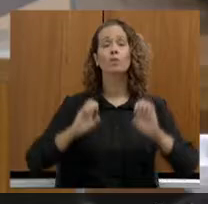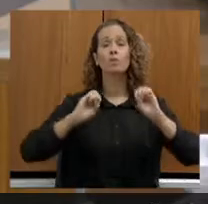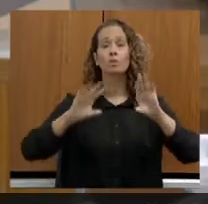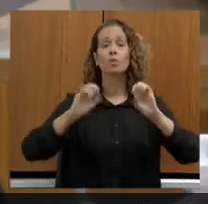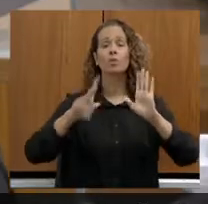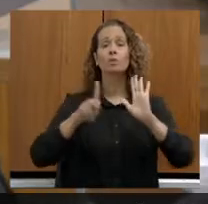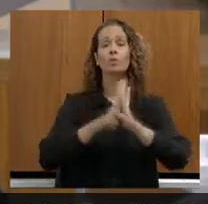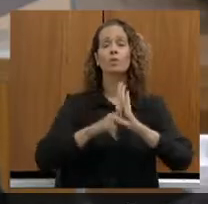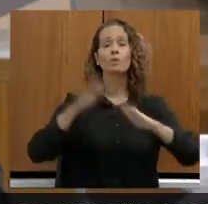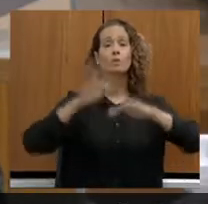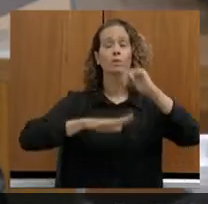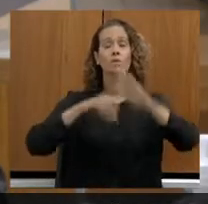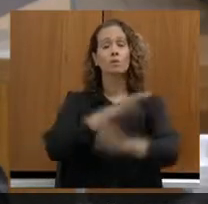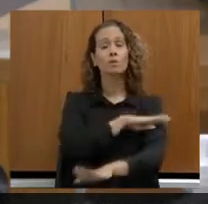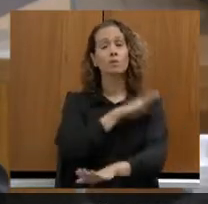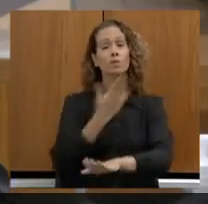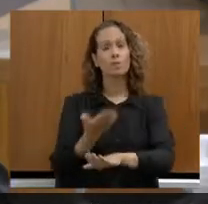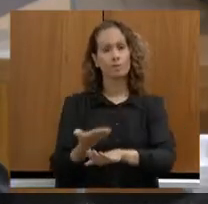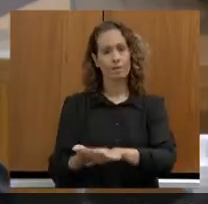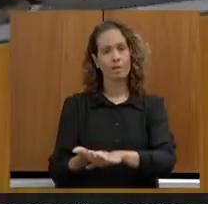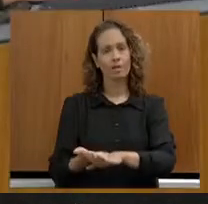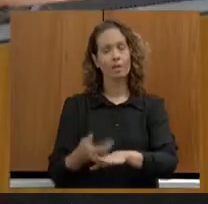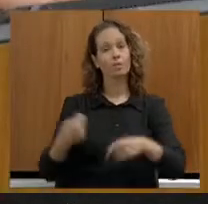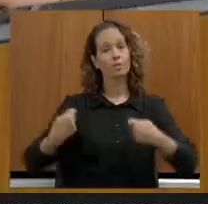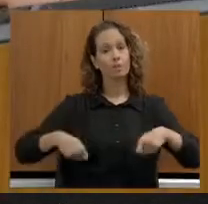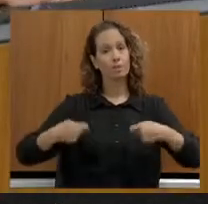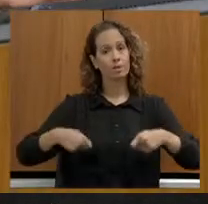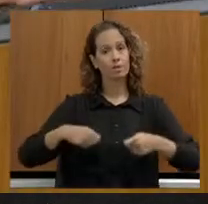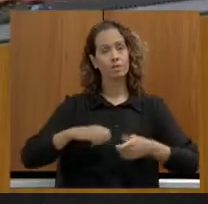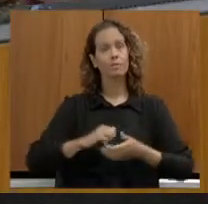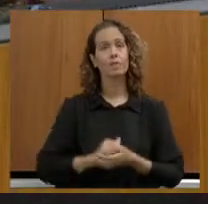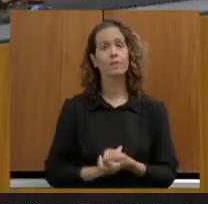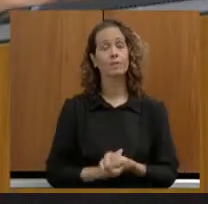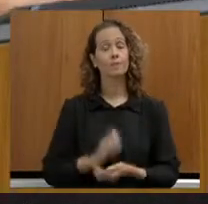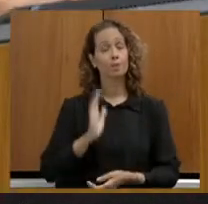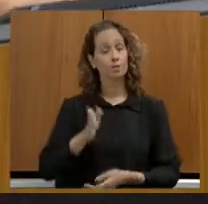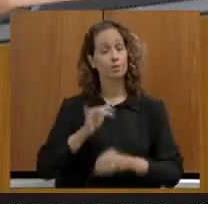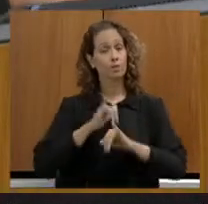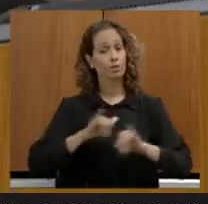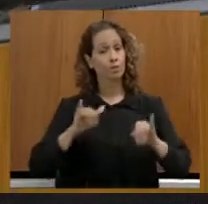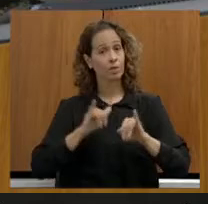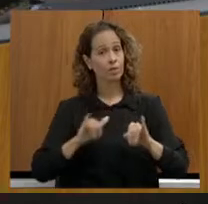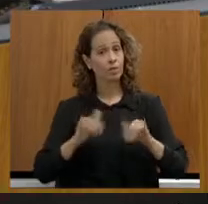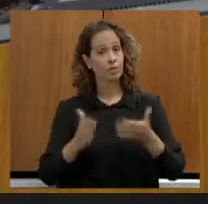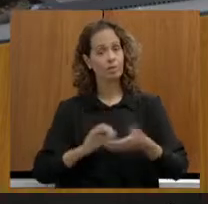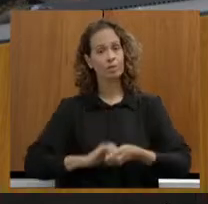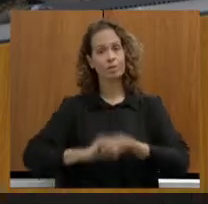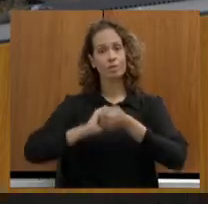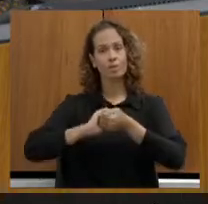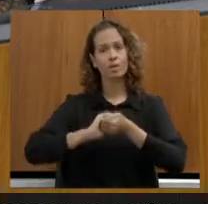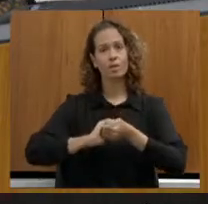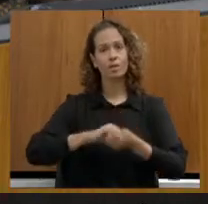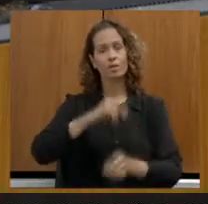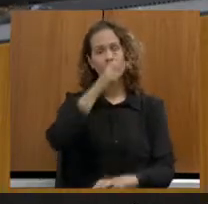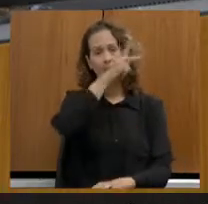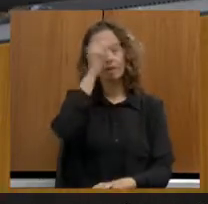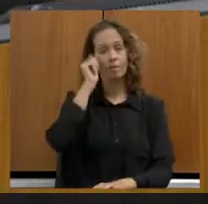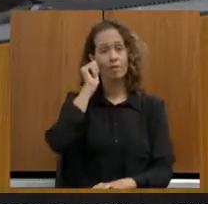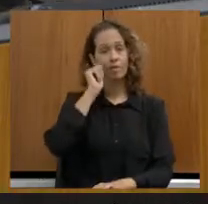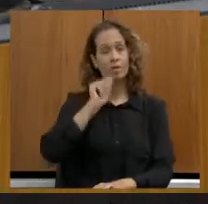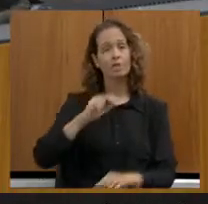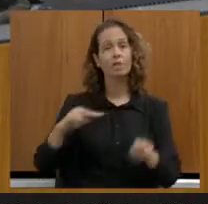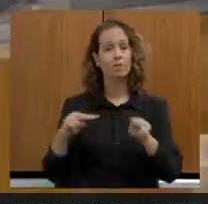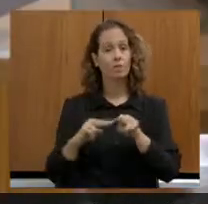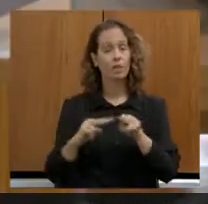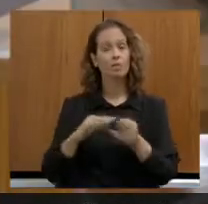profissionalizante e tempo integral que que nós precisamos E como eu disse e complementar a prefeito de Uberaba EA